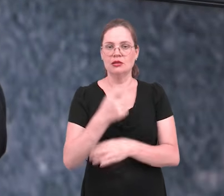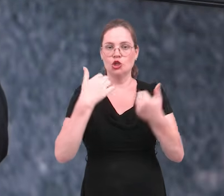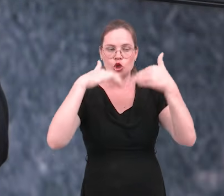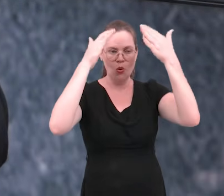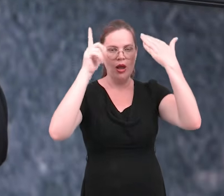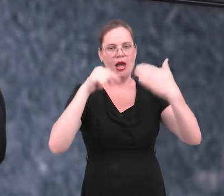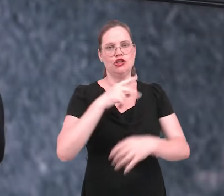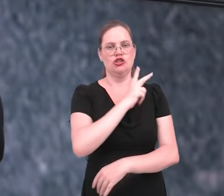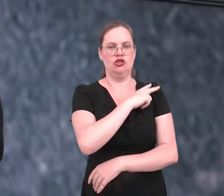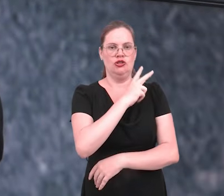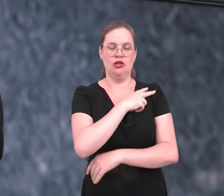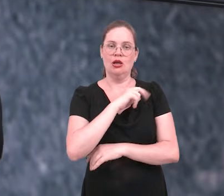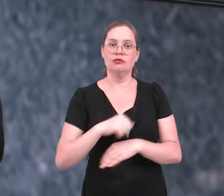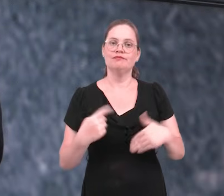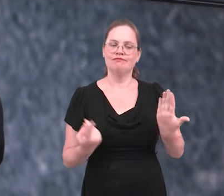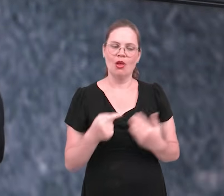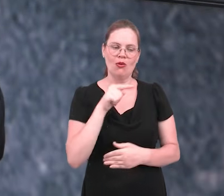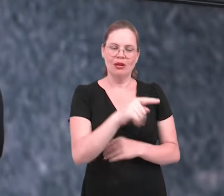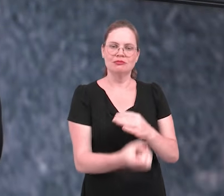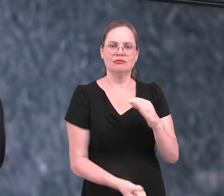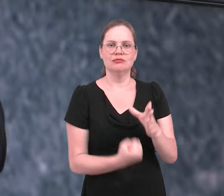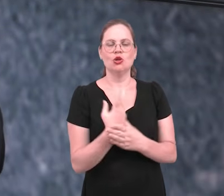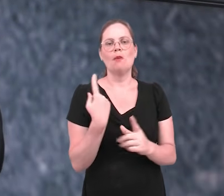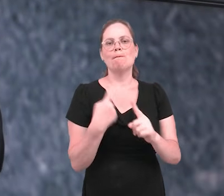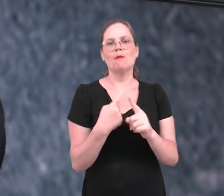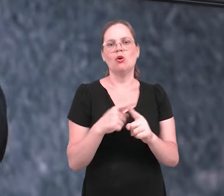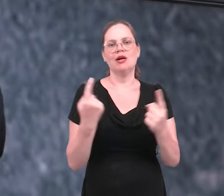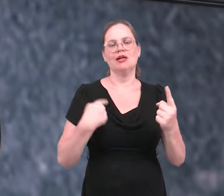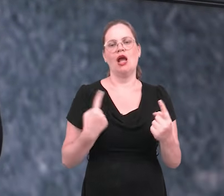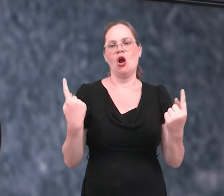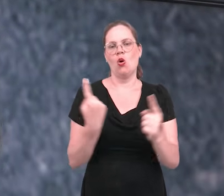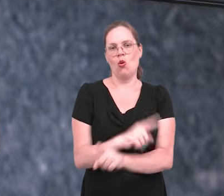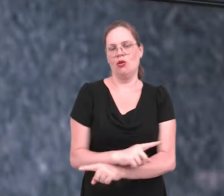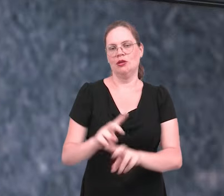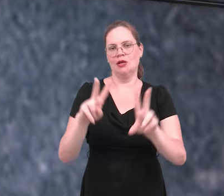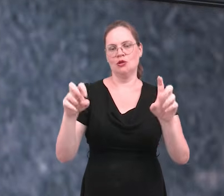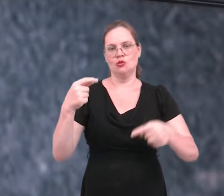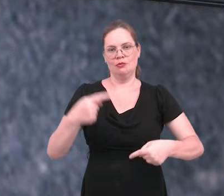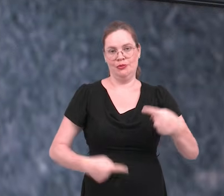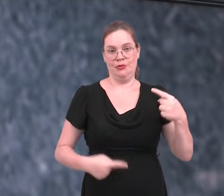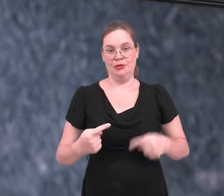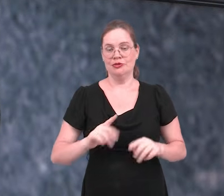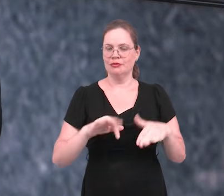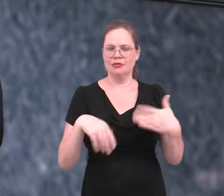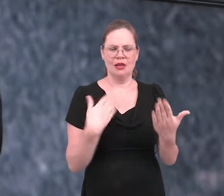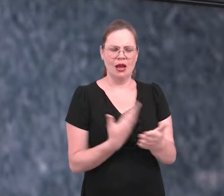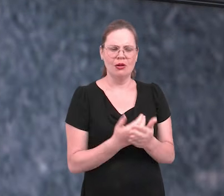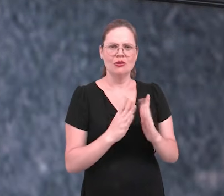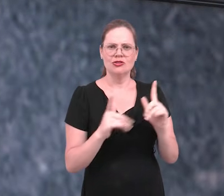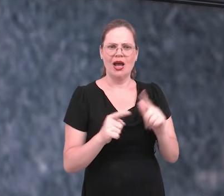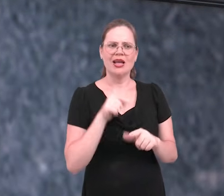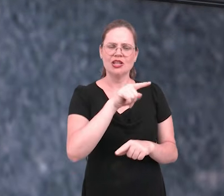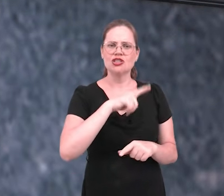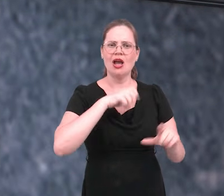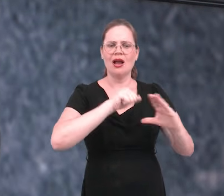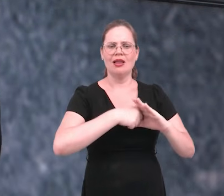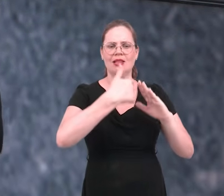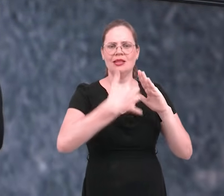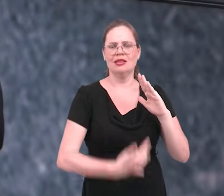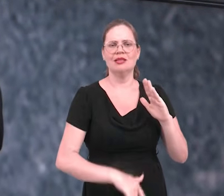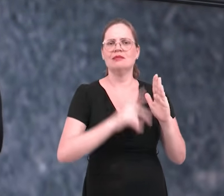época foi feita por uma conveniência política. Até por isso a Igreja Anglicana manteve muito da